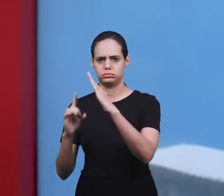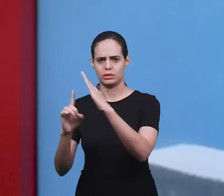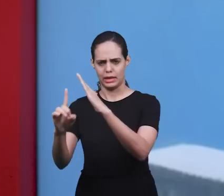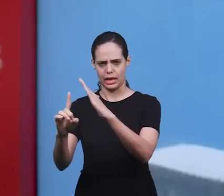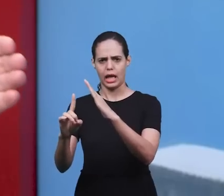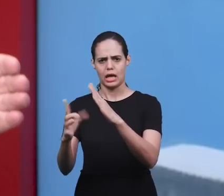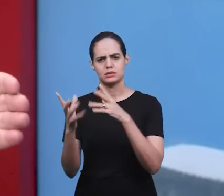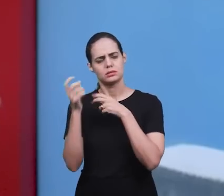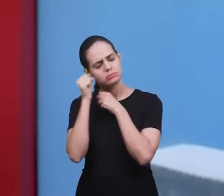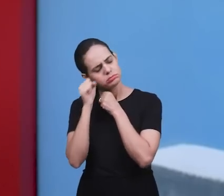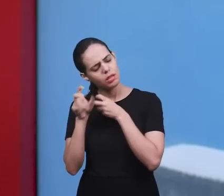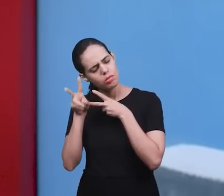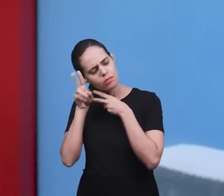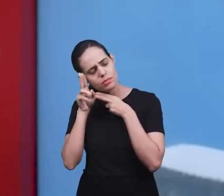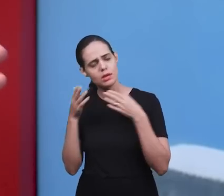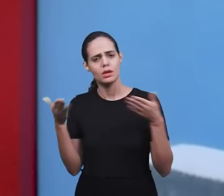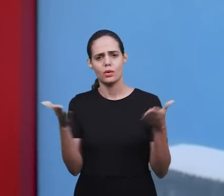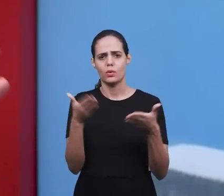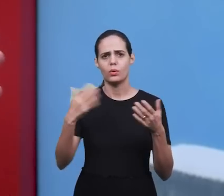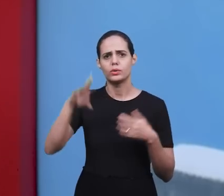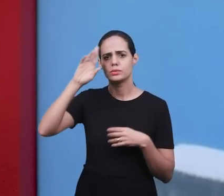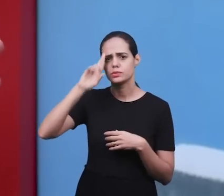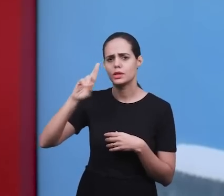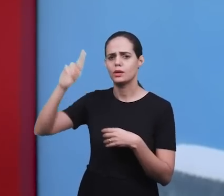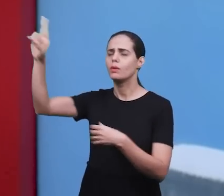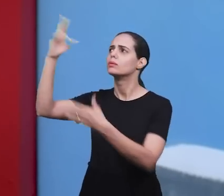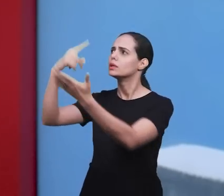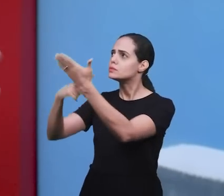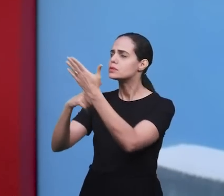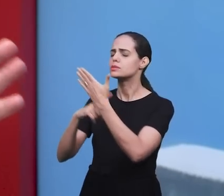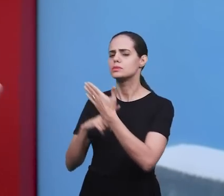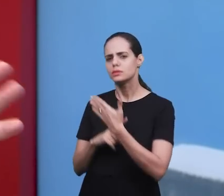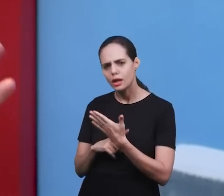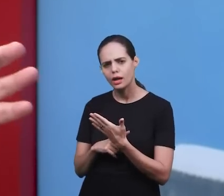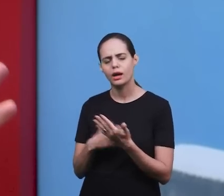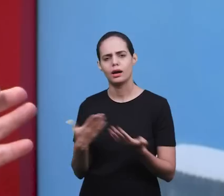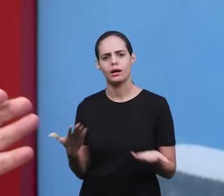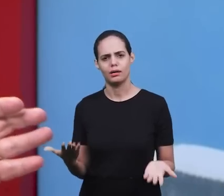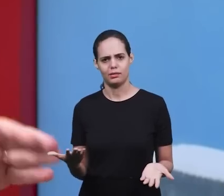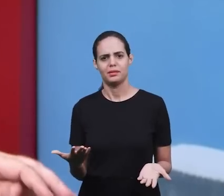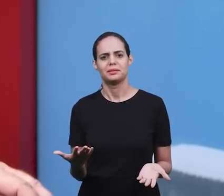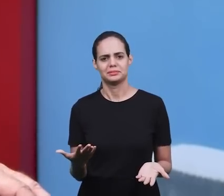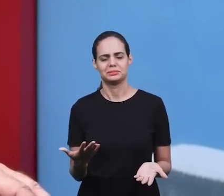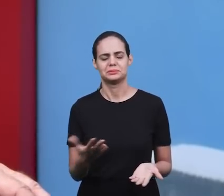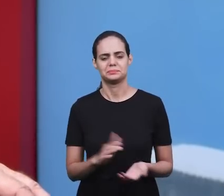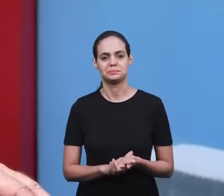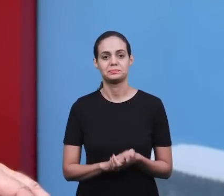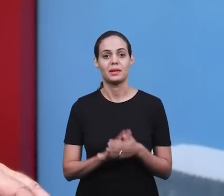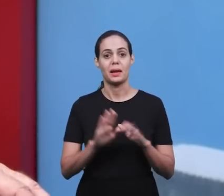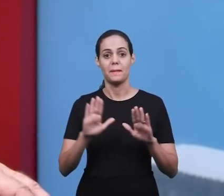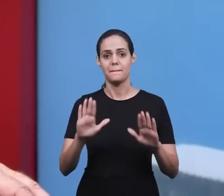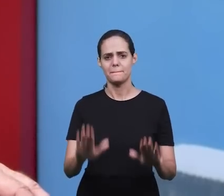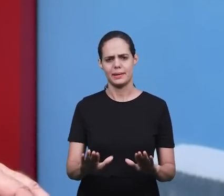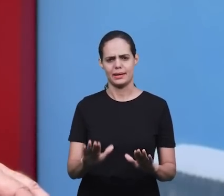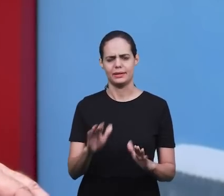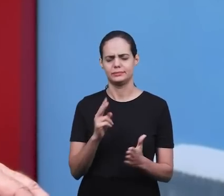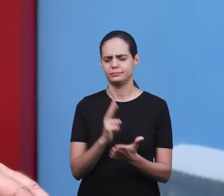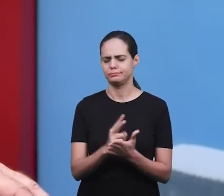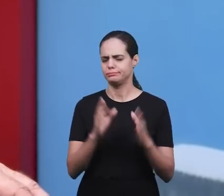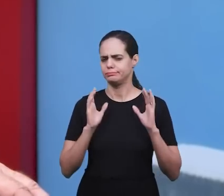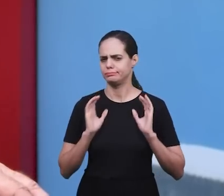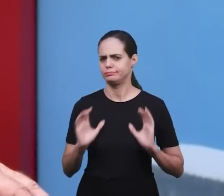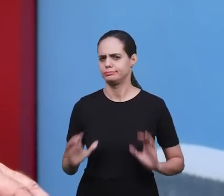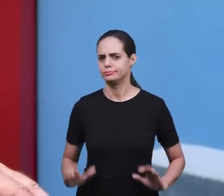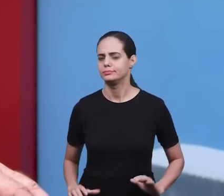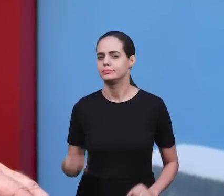poder, hotéis simples, umas coisas simples, mas agradável de ficar. Mas mesmo assim, o comportamento